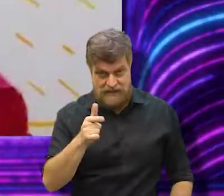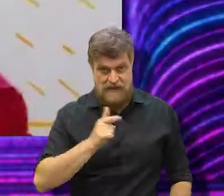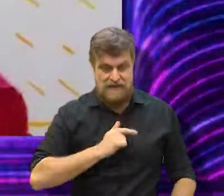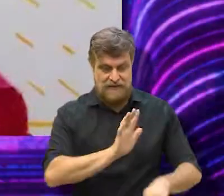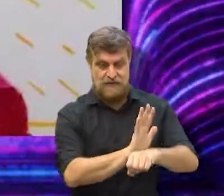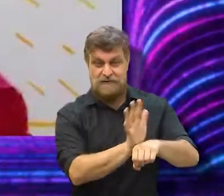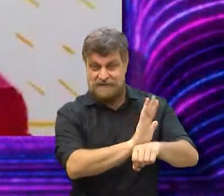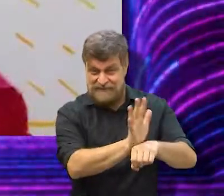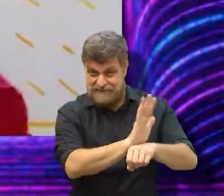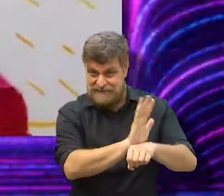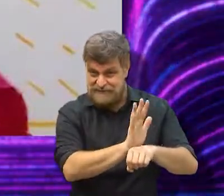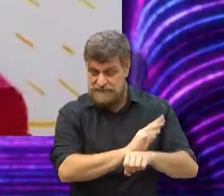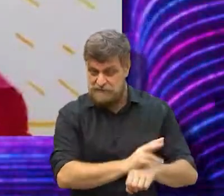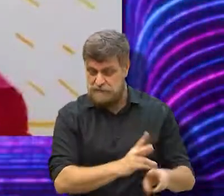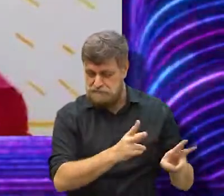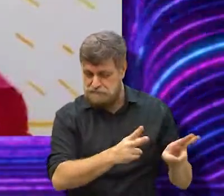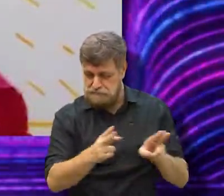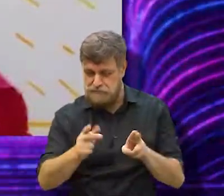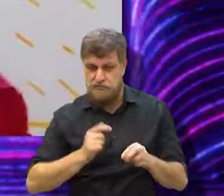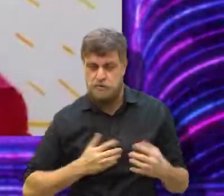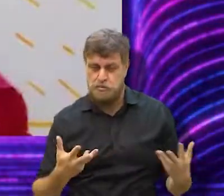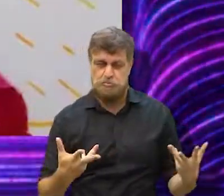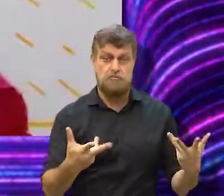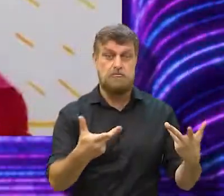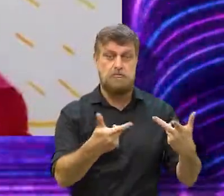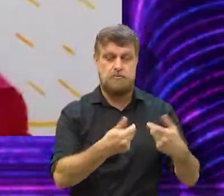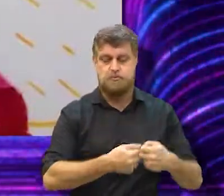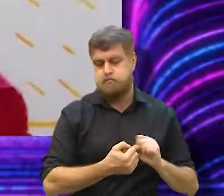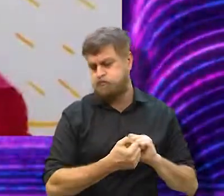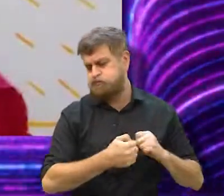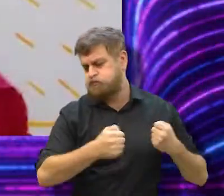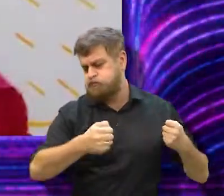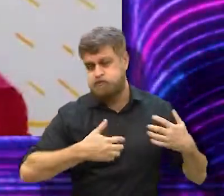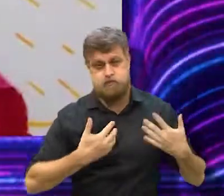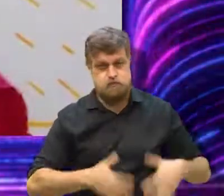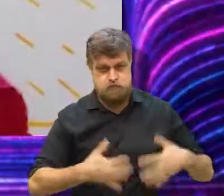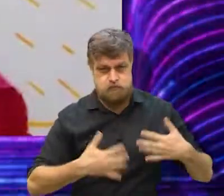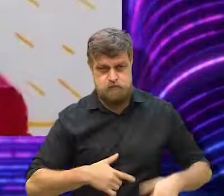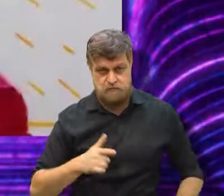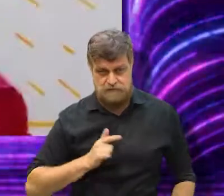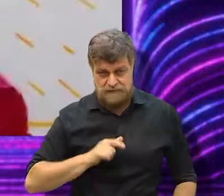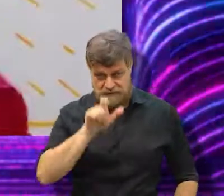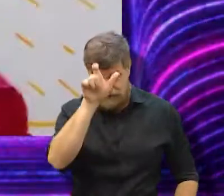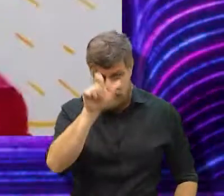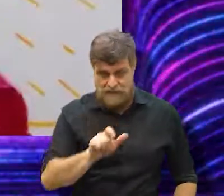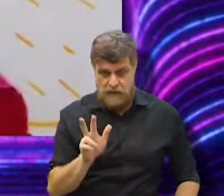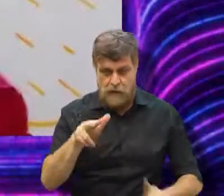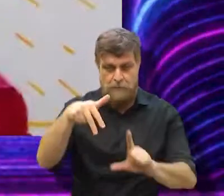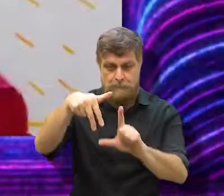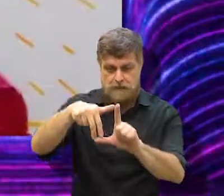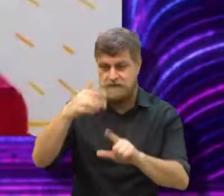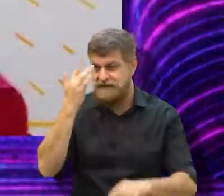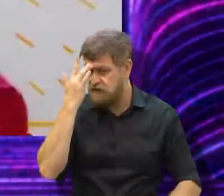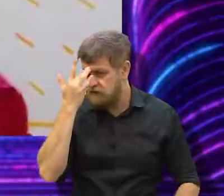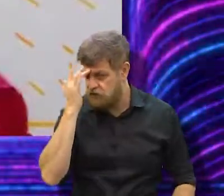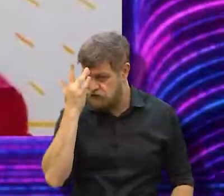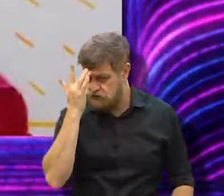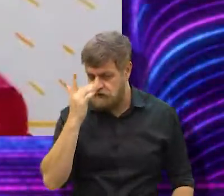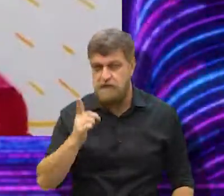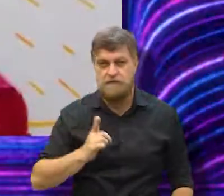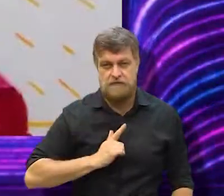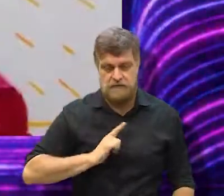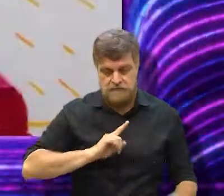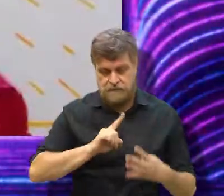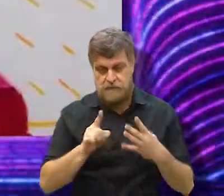tem Bollywood. A Índia tem uma produção cinematográfica gigantesca. E tem um personagem indiano ali, já nesse